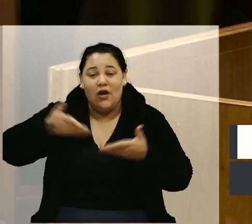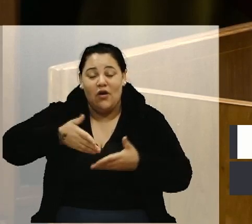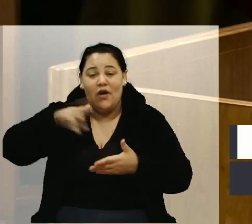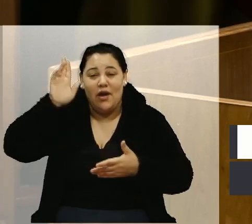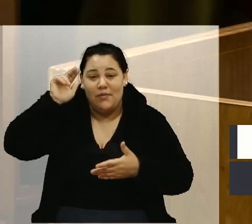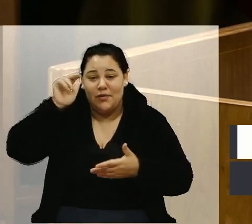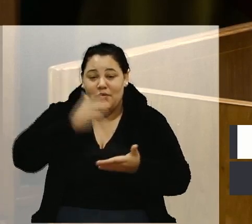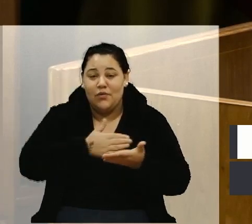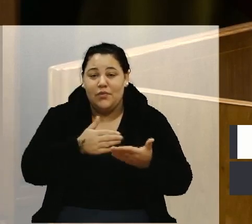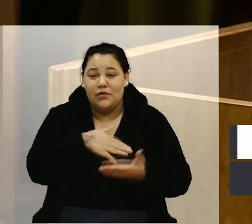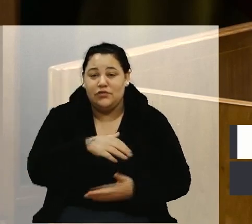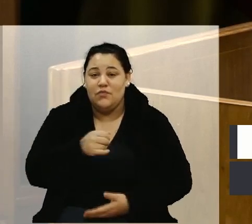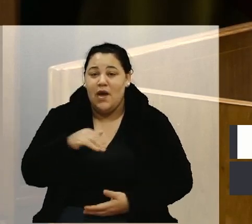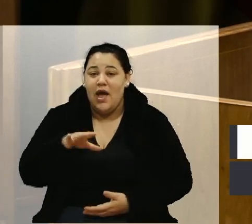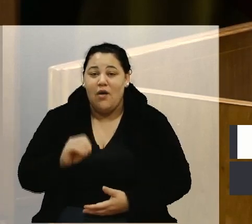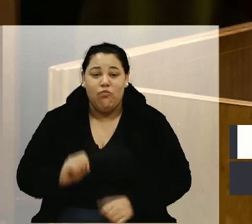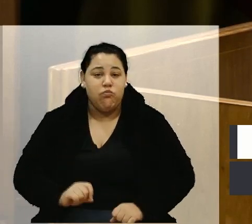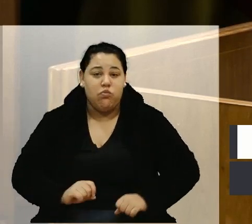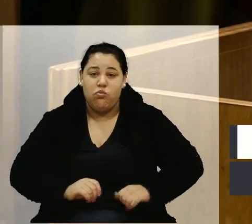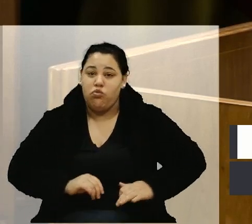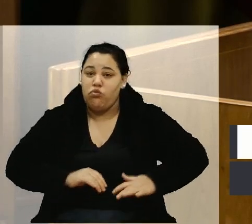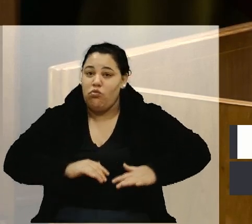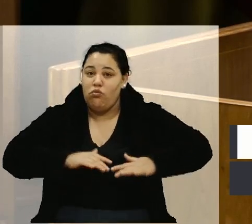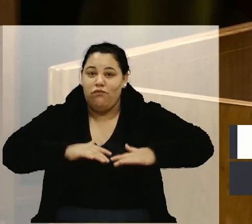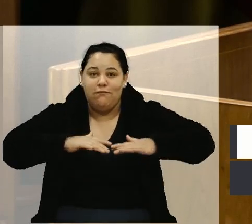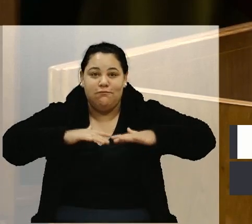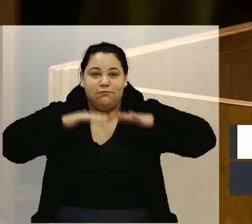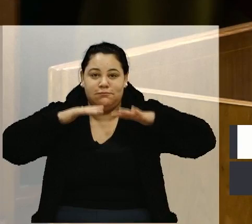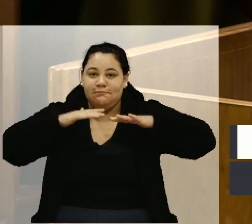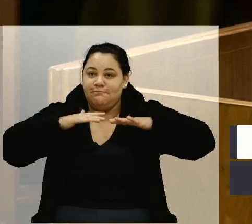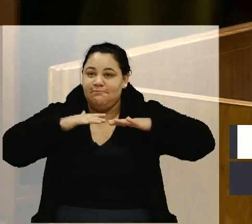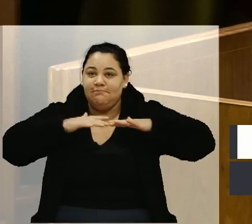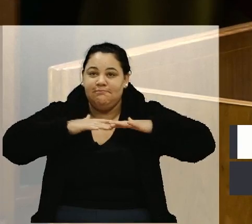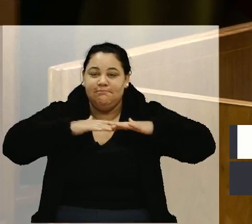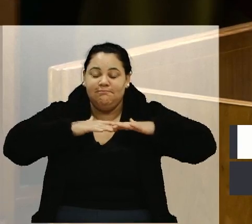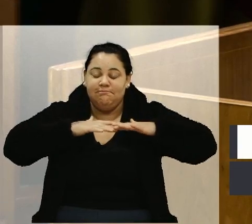de maio, em uma cheia que arrancou